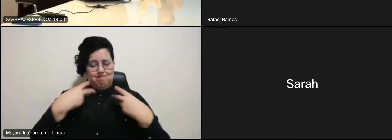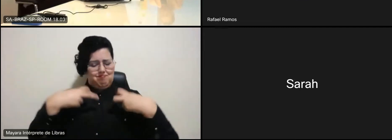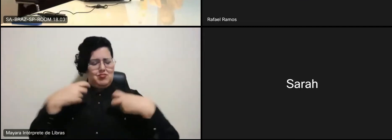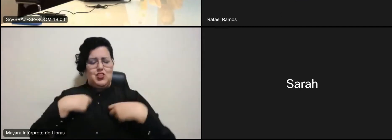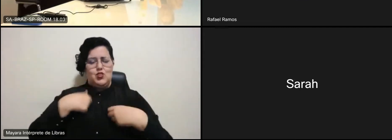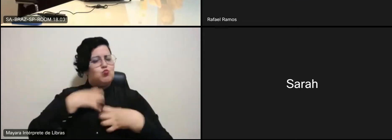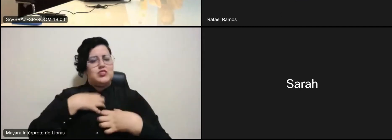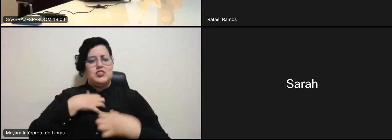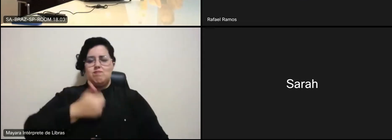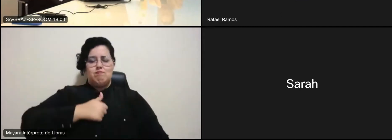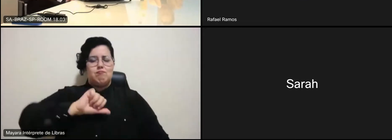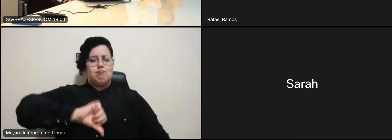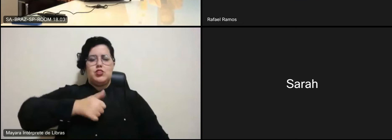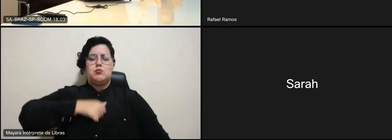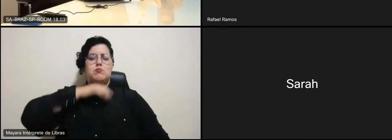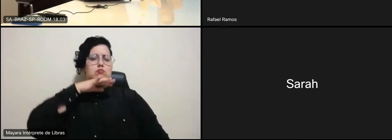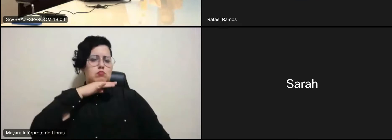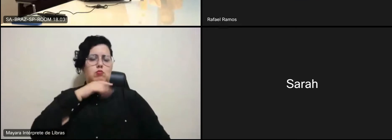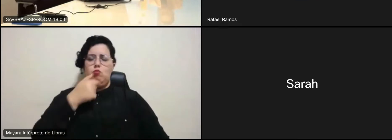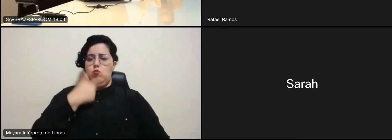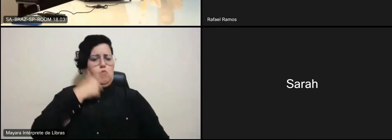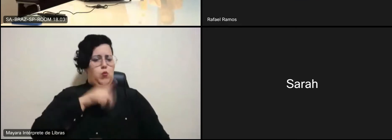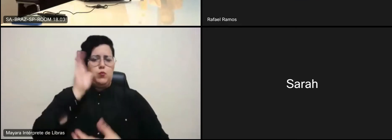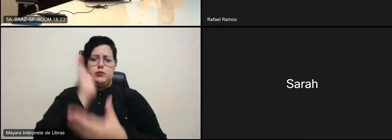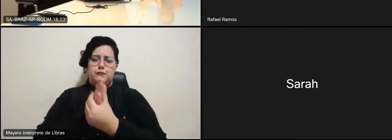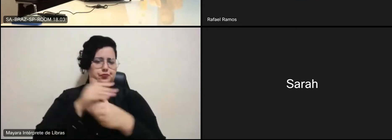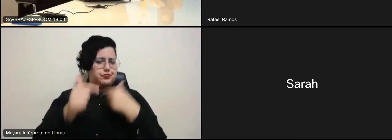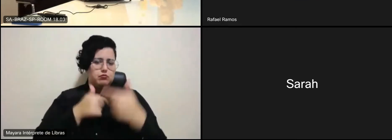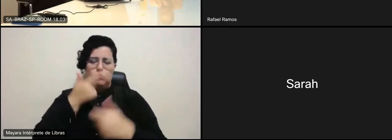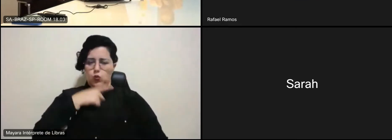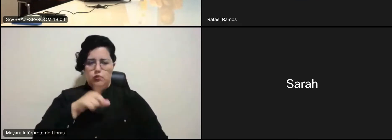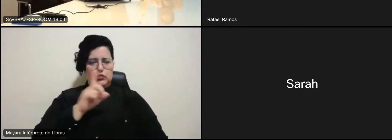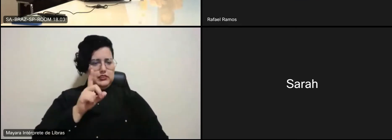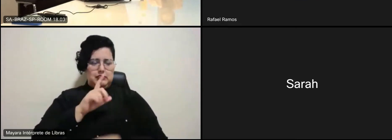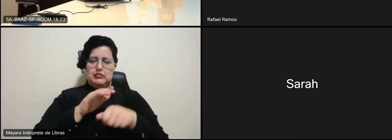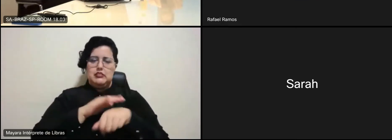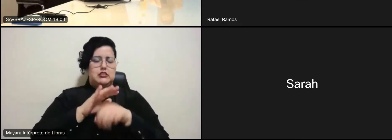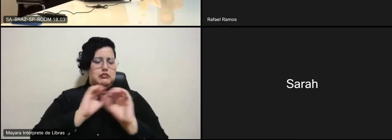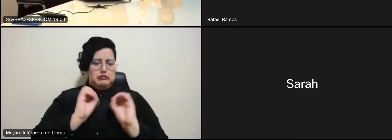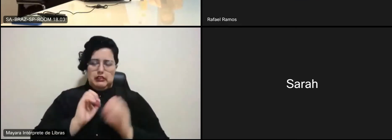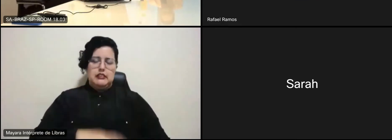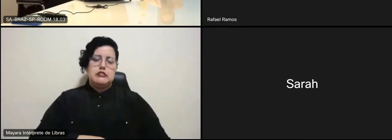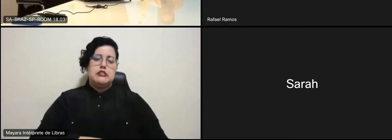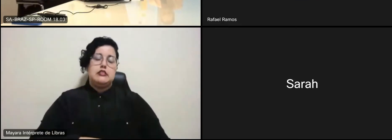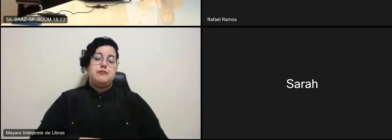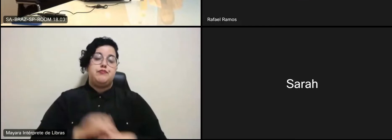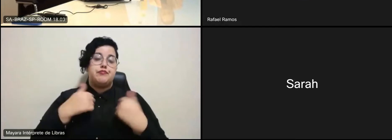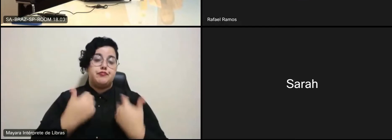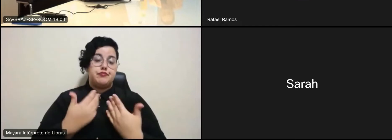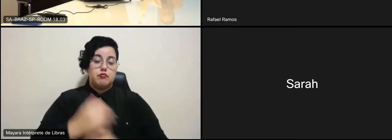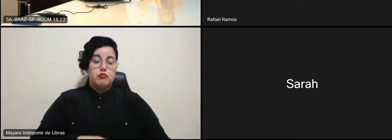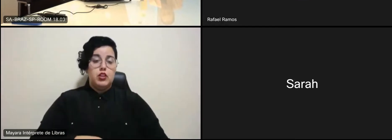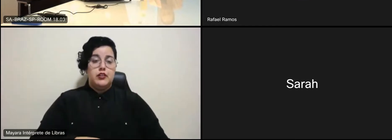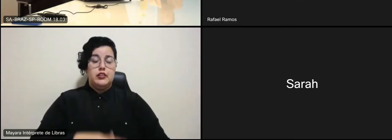não consegui processar a empresa, eu não consegui seguir adiante com o processo judicial e eu não